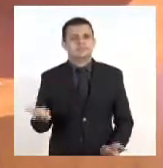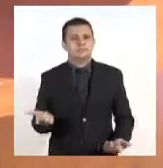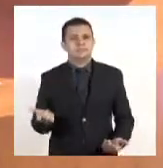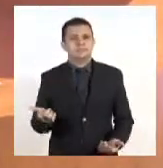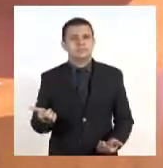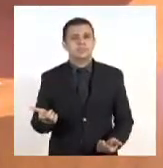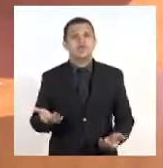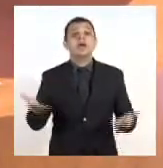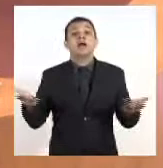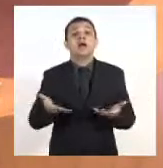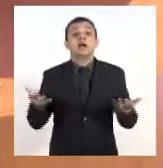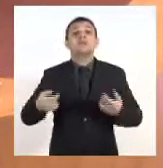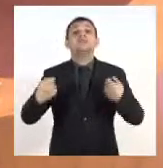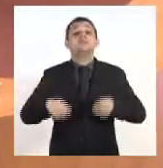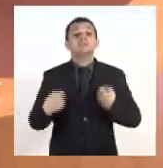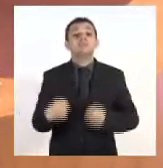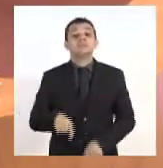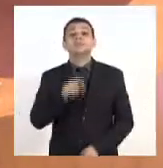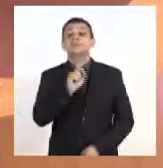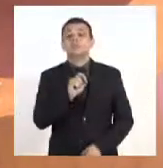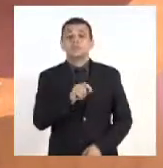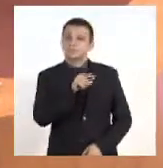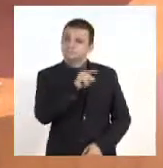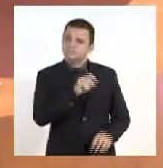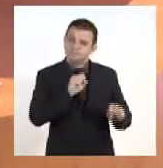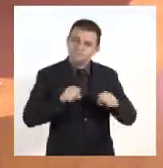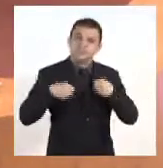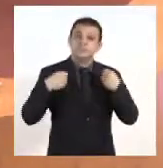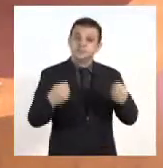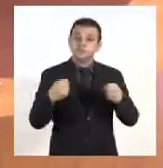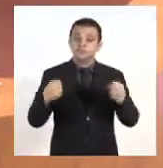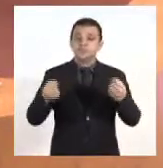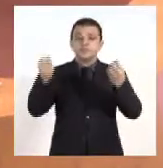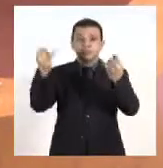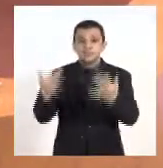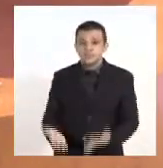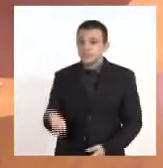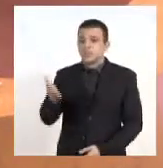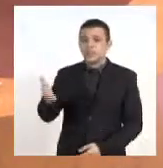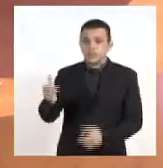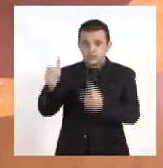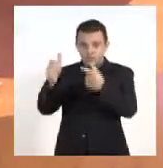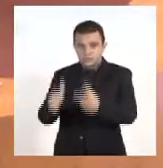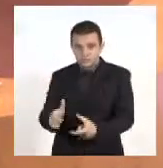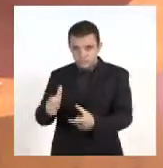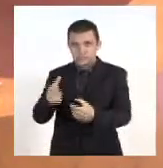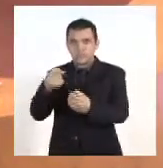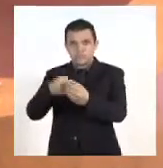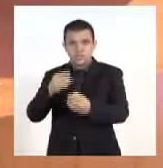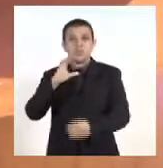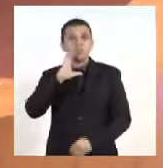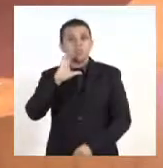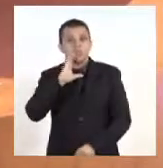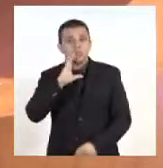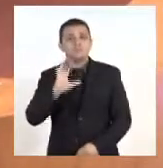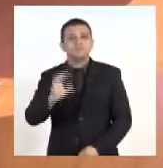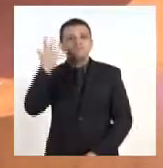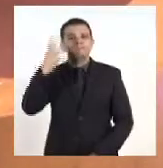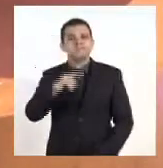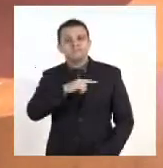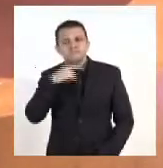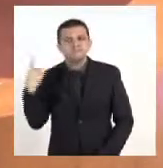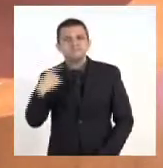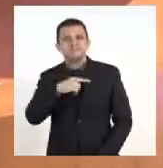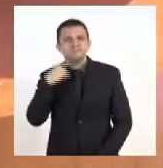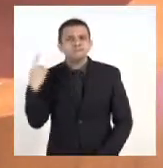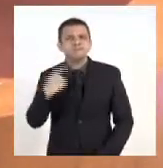ele tem é que procurar esclarecer essas mortes no macro-regional de Coroatá. Agora, mais do